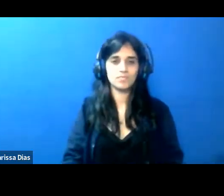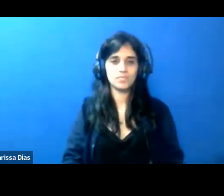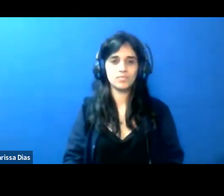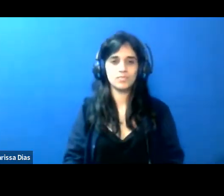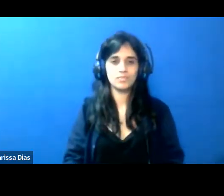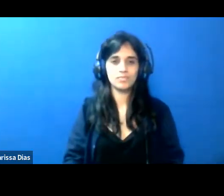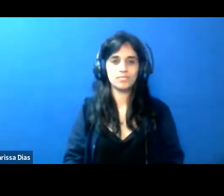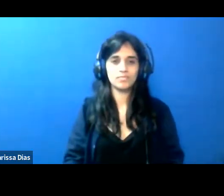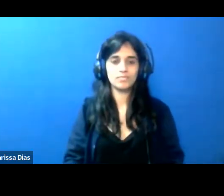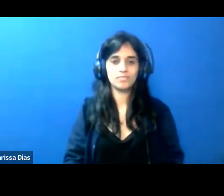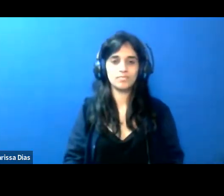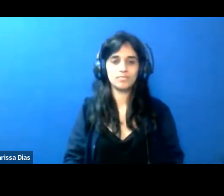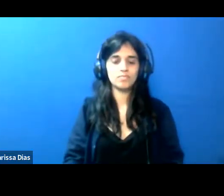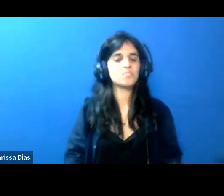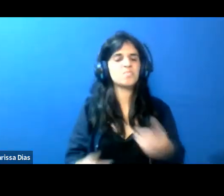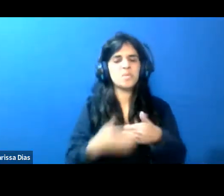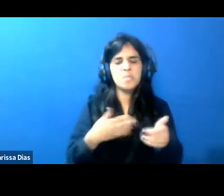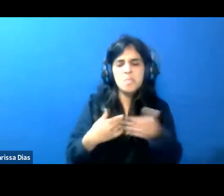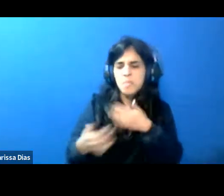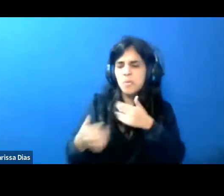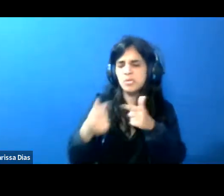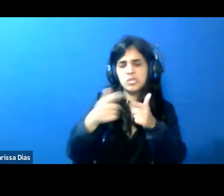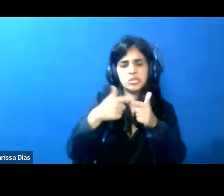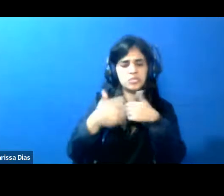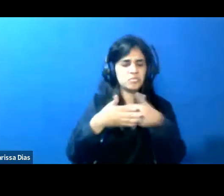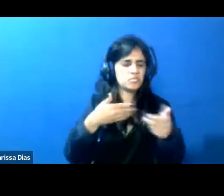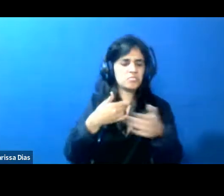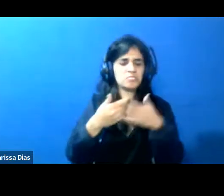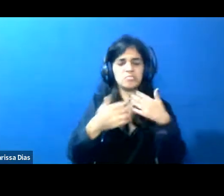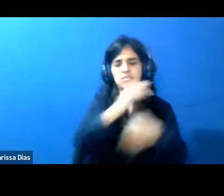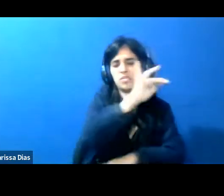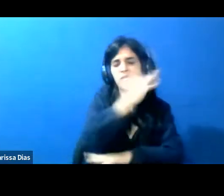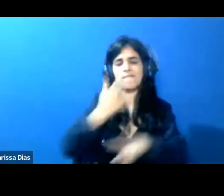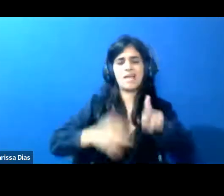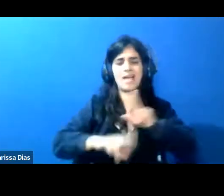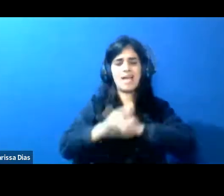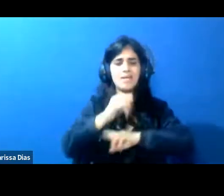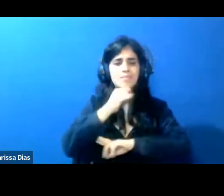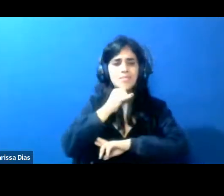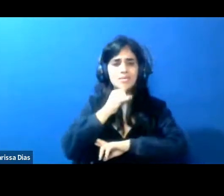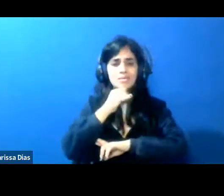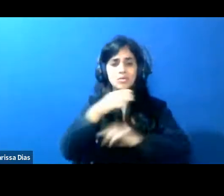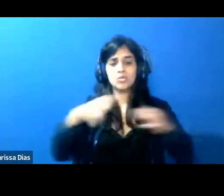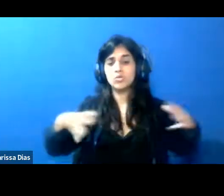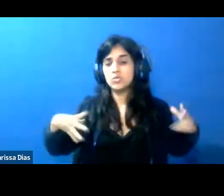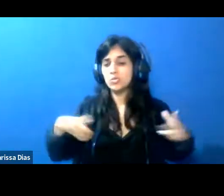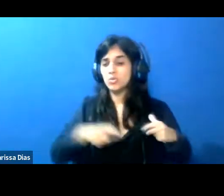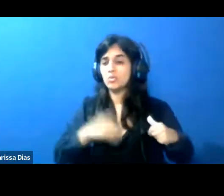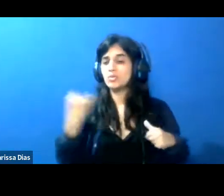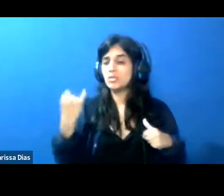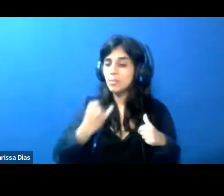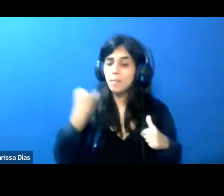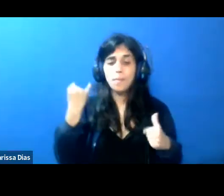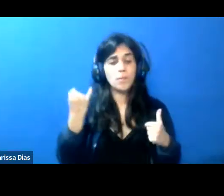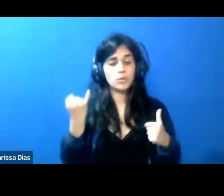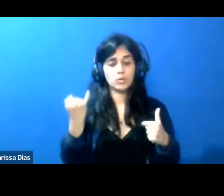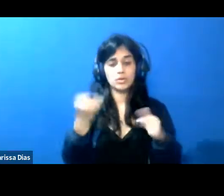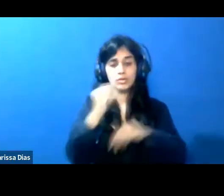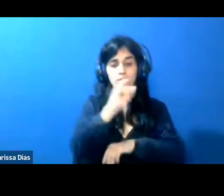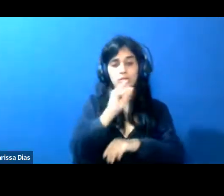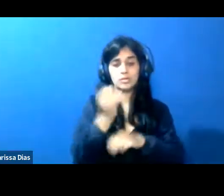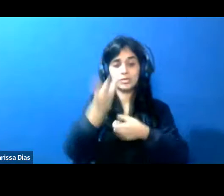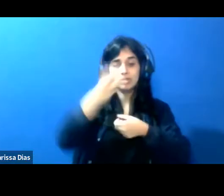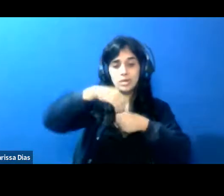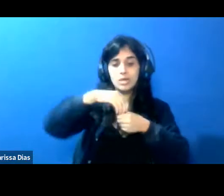seja quais plantas são, né? Tem aquelas plantas que todas elas são úteis para alguma coisa, né? São úteis,